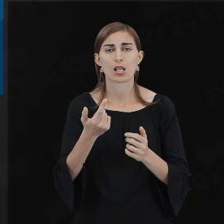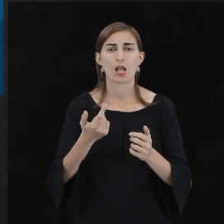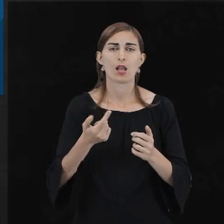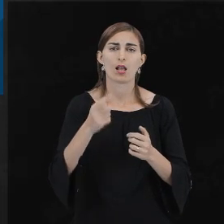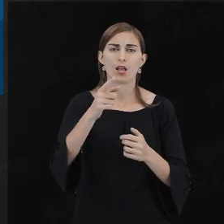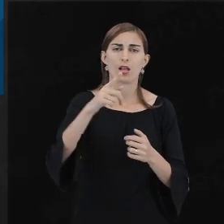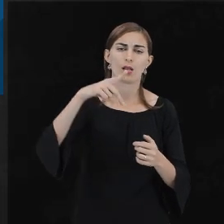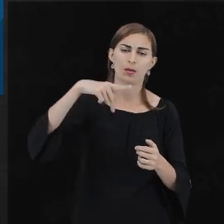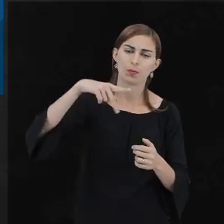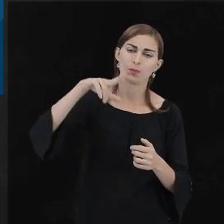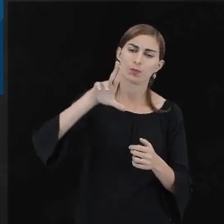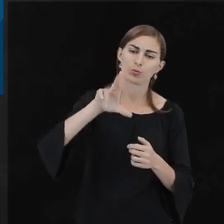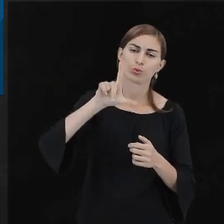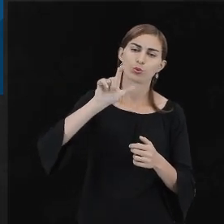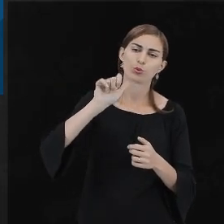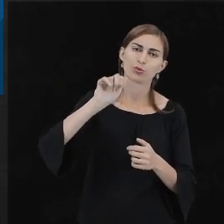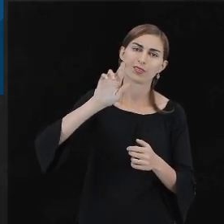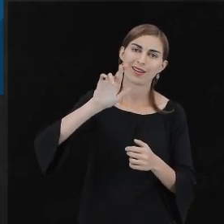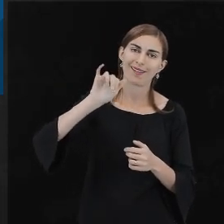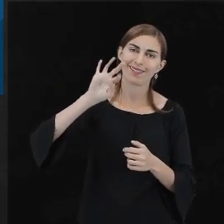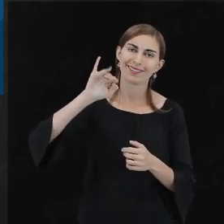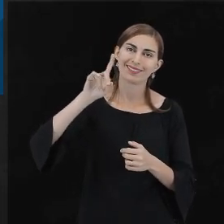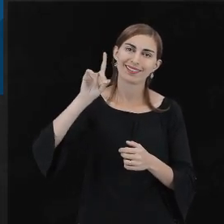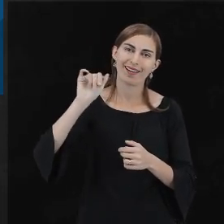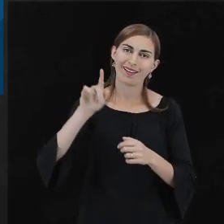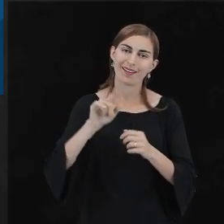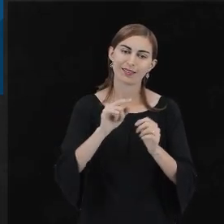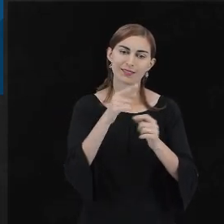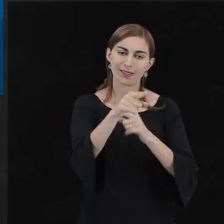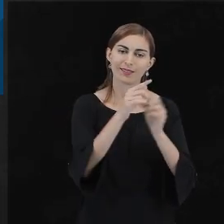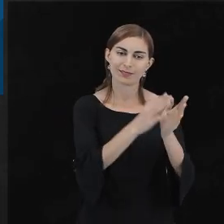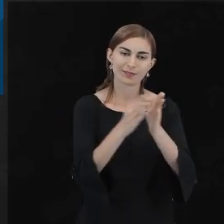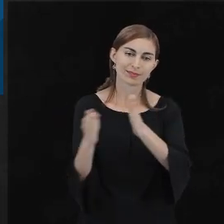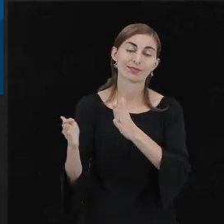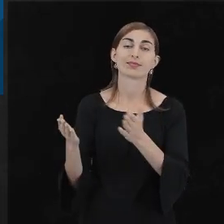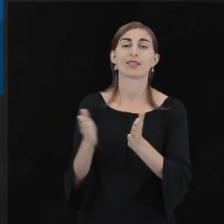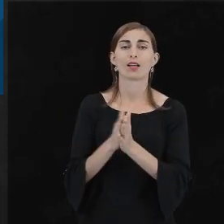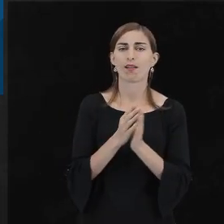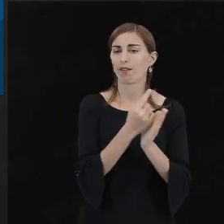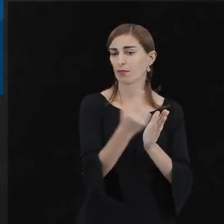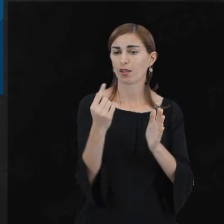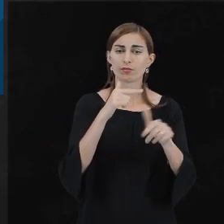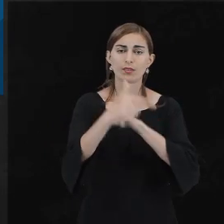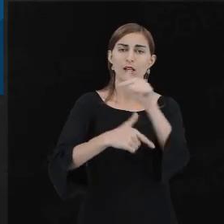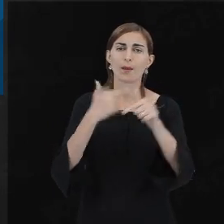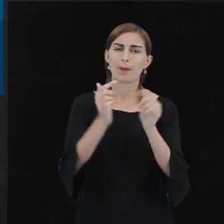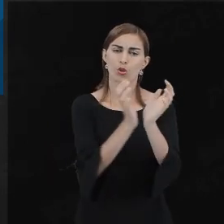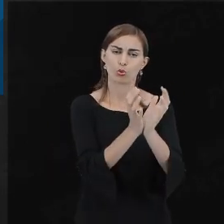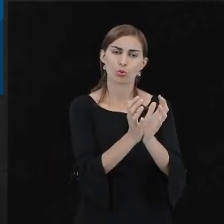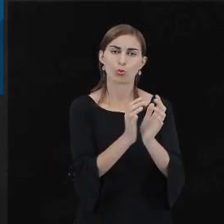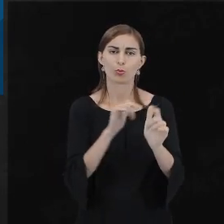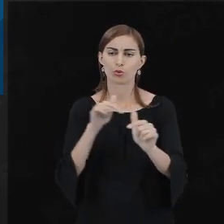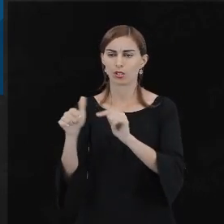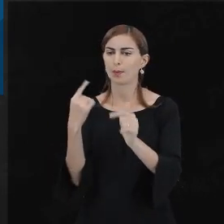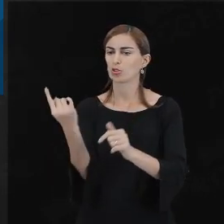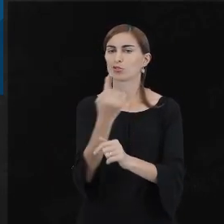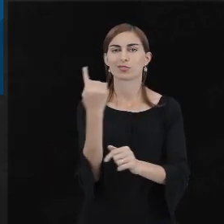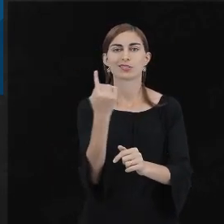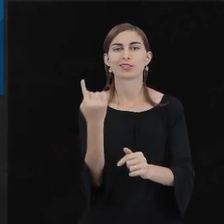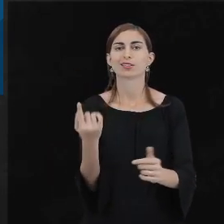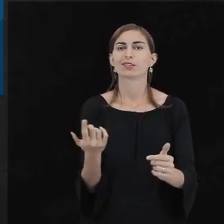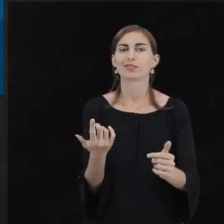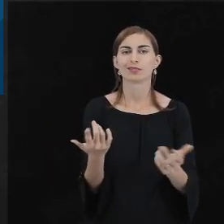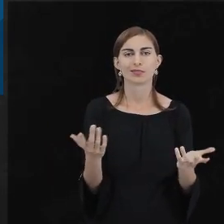ritmos diferenciados, né? Pensar na pluralidade desses sujeitos, nas suas formas de organização, né?